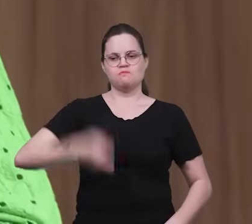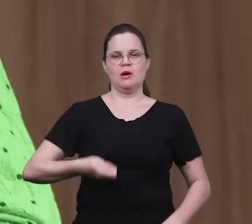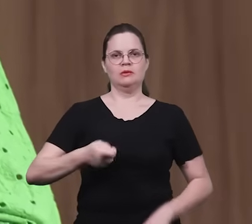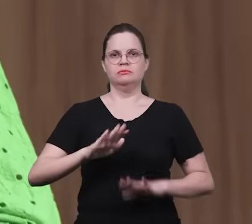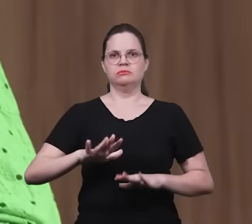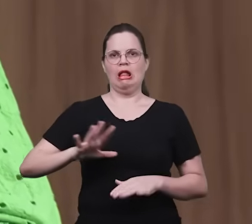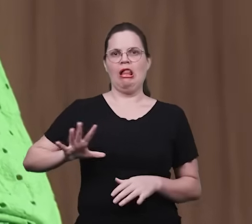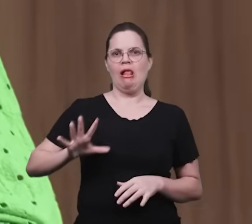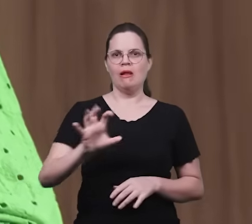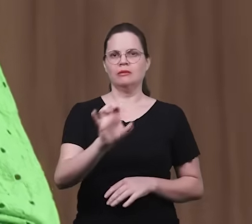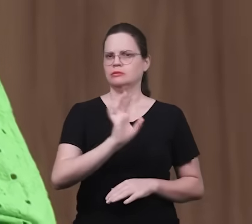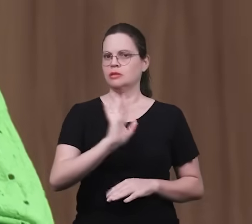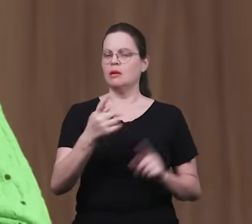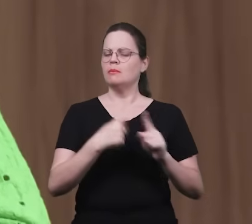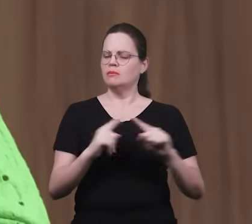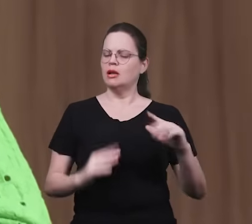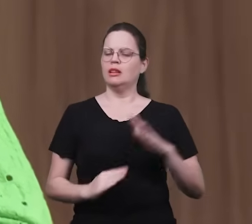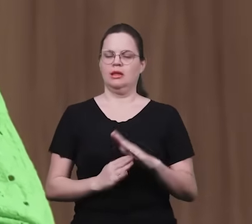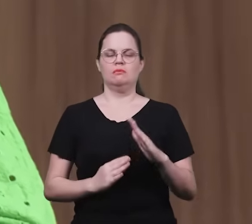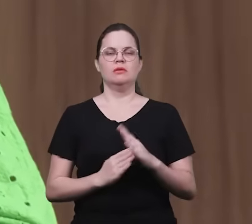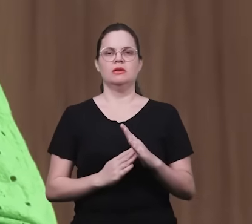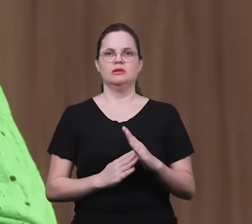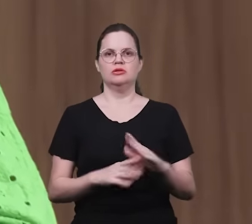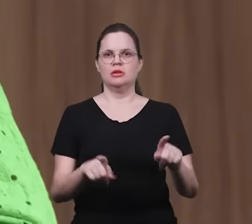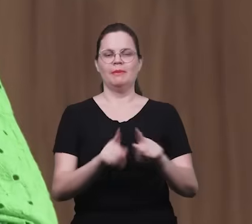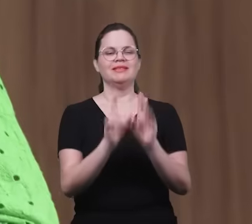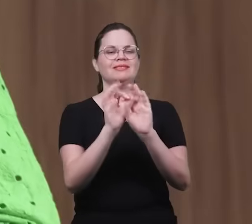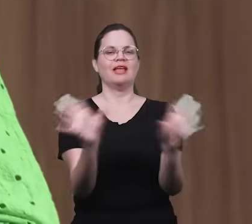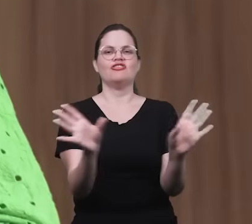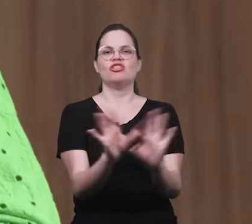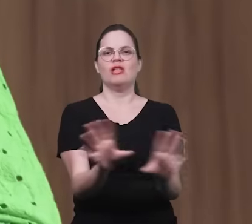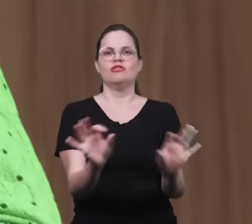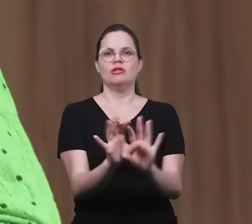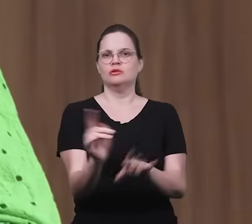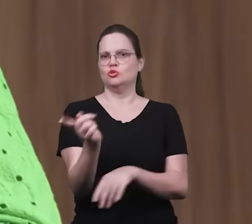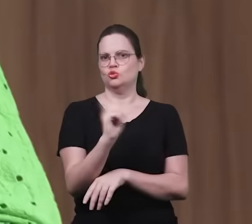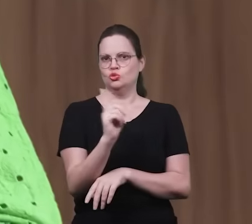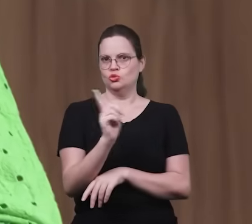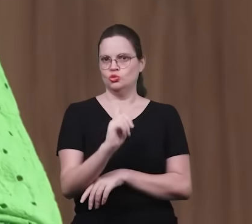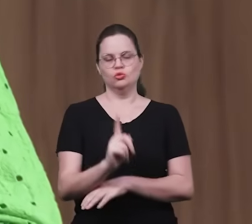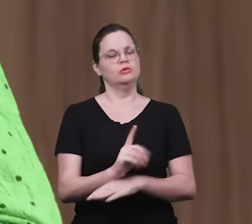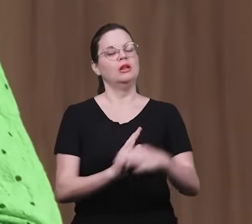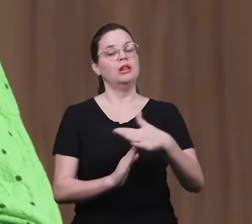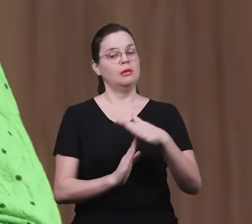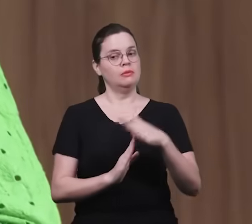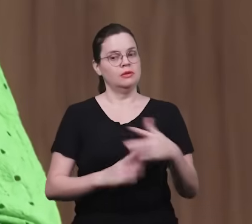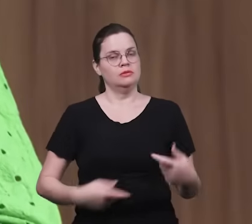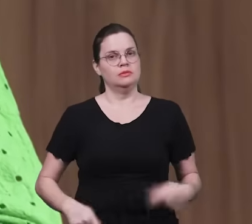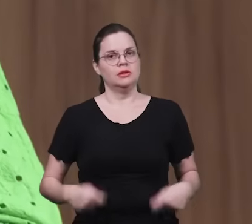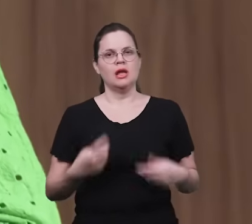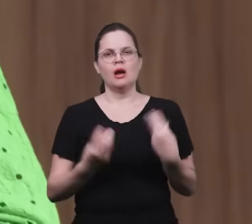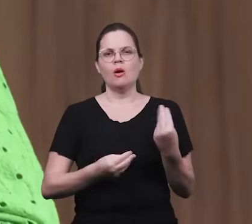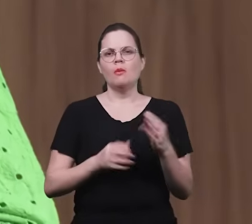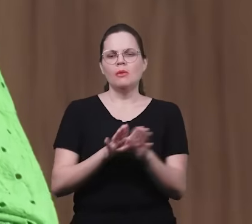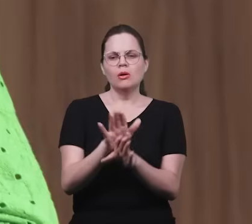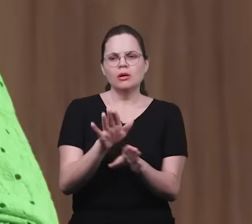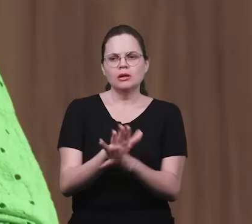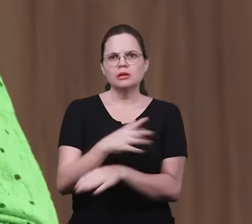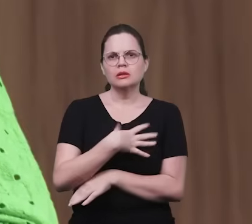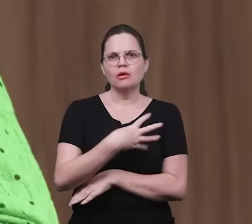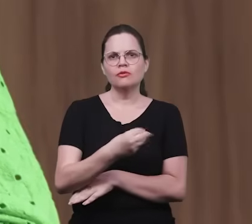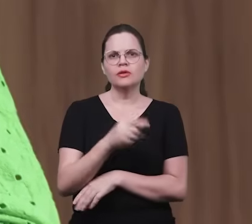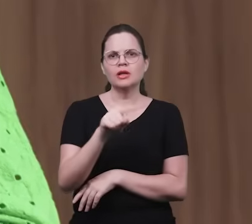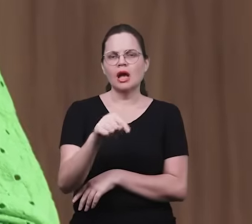sermos agressivos e também sem sermos permissivos. Como orientar os filhos nesse sentido de valorizar o